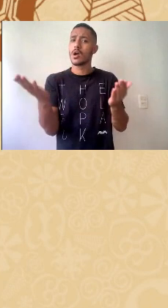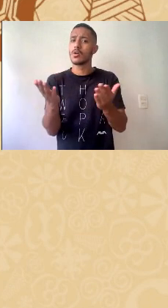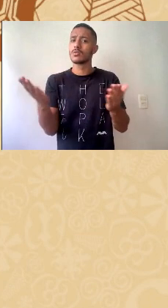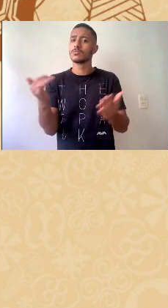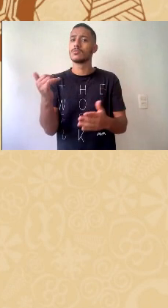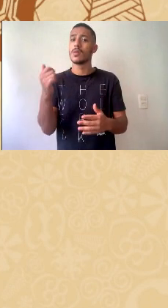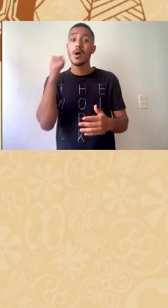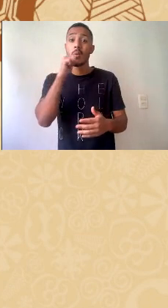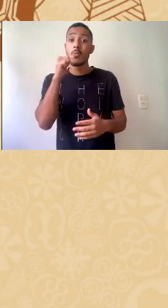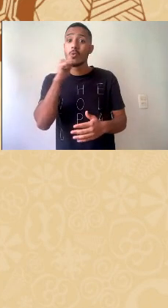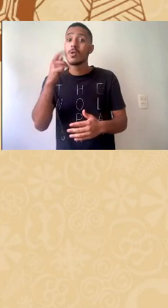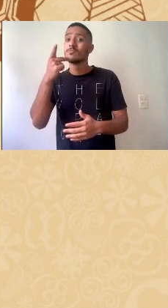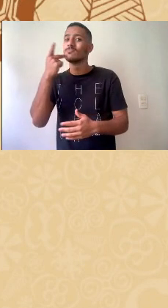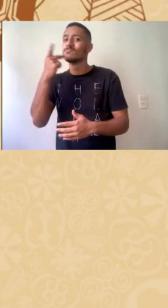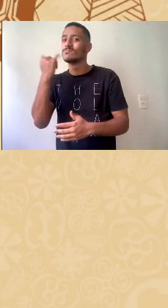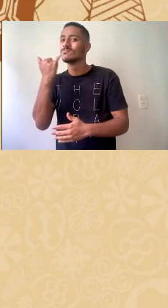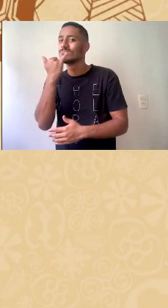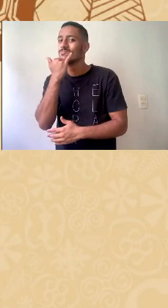Rubenilson.